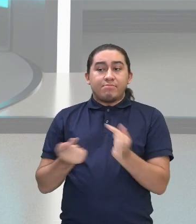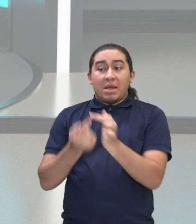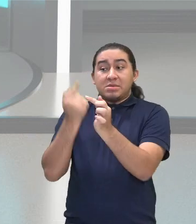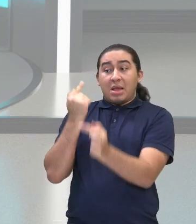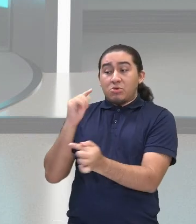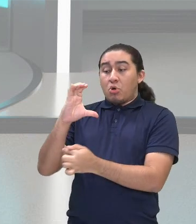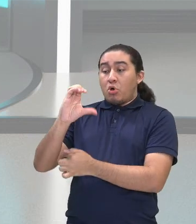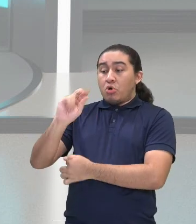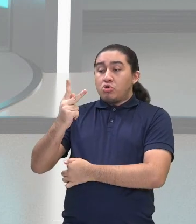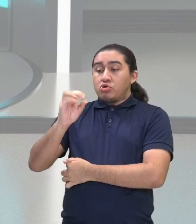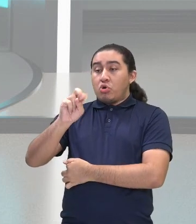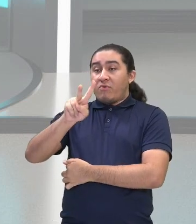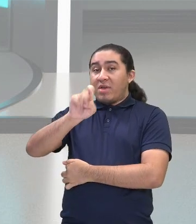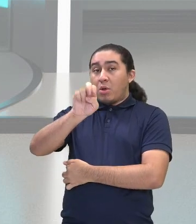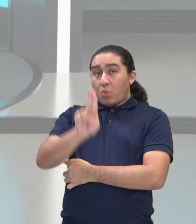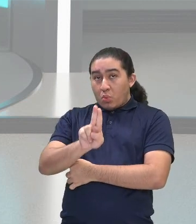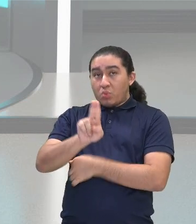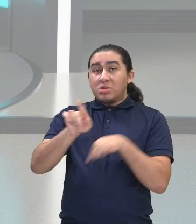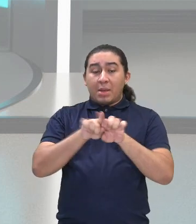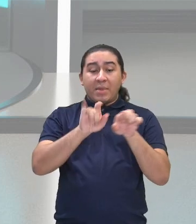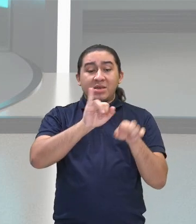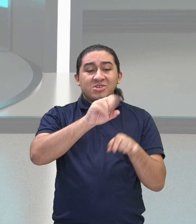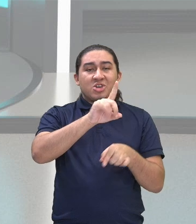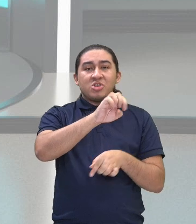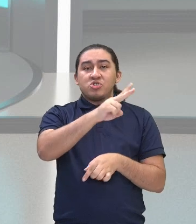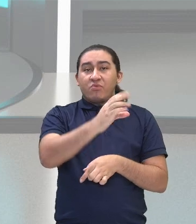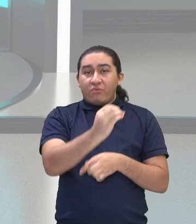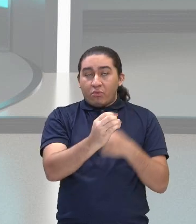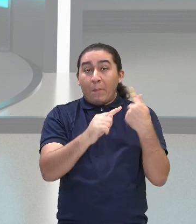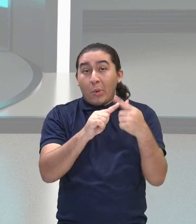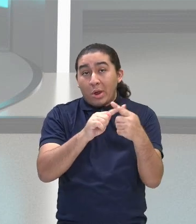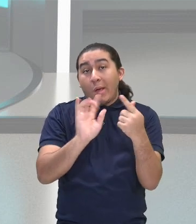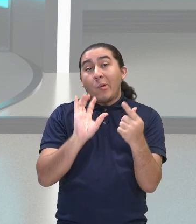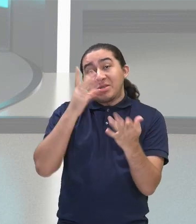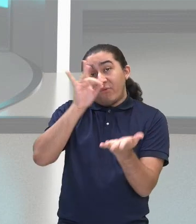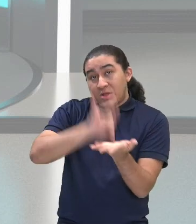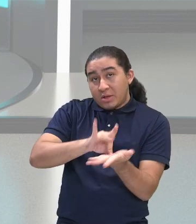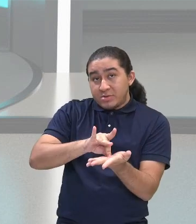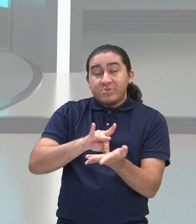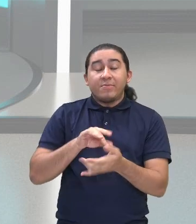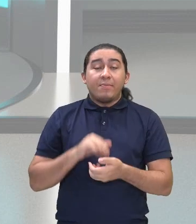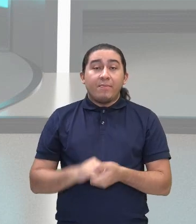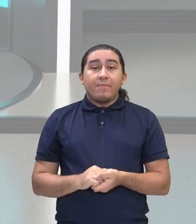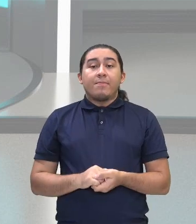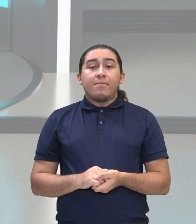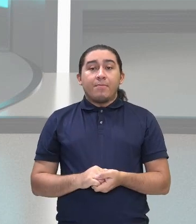modo? Indicativo, porque é algo que realmente aconteceu. Choveu.